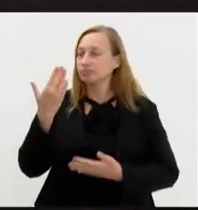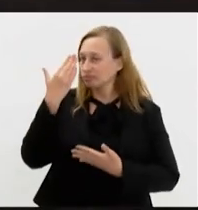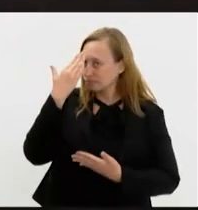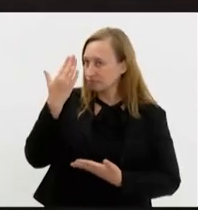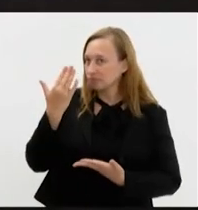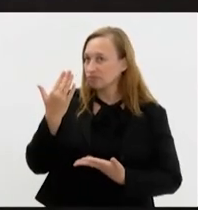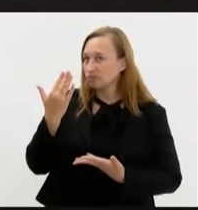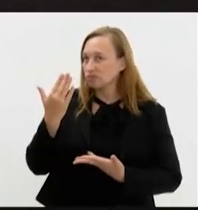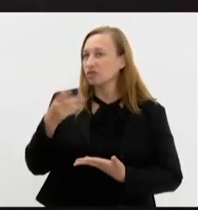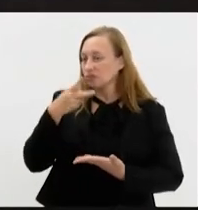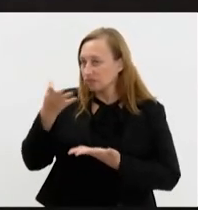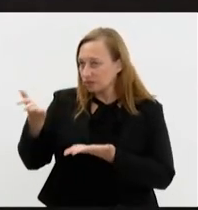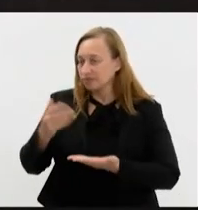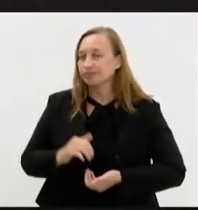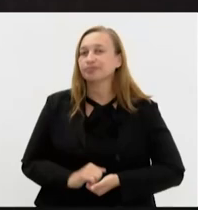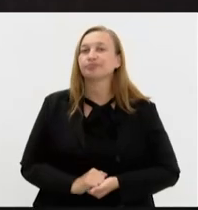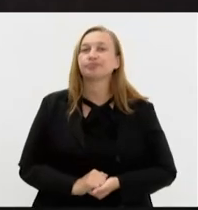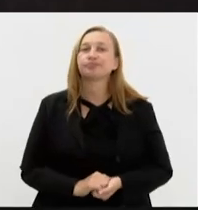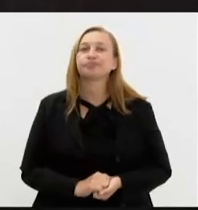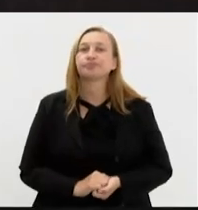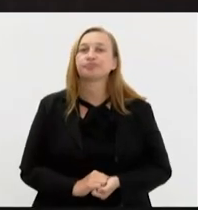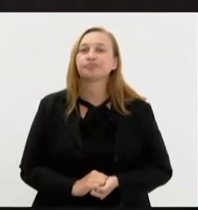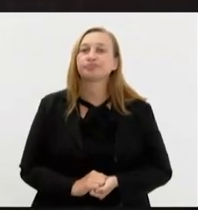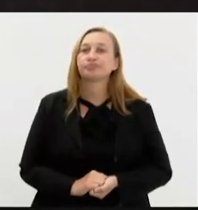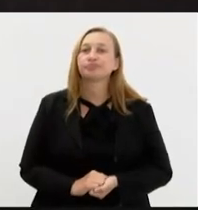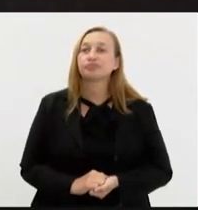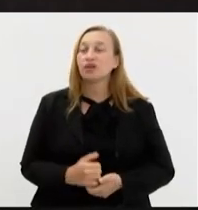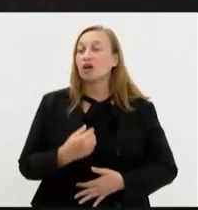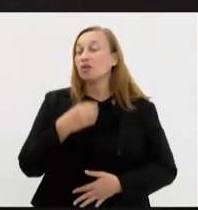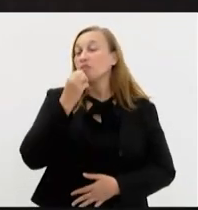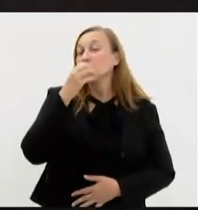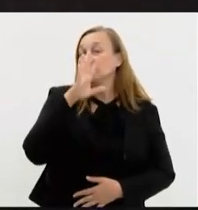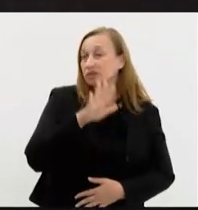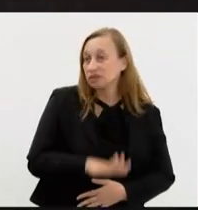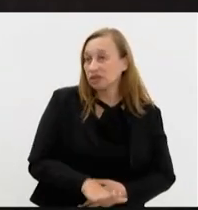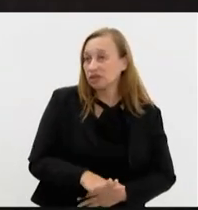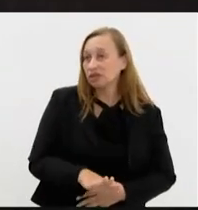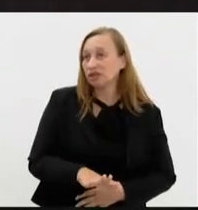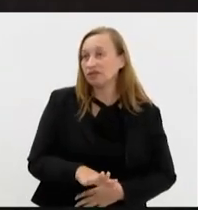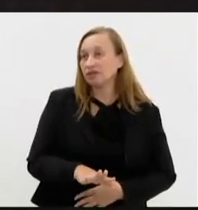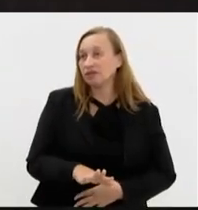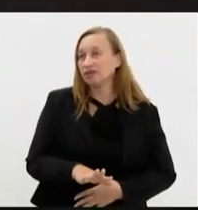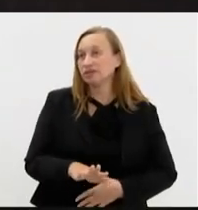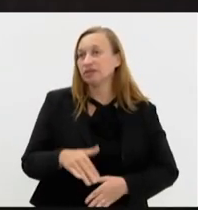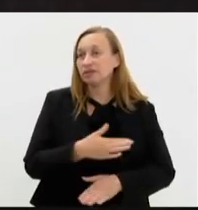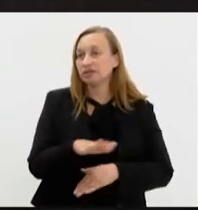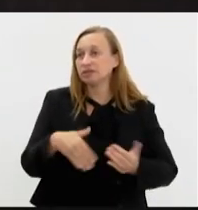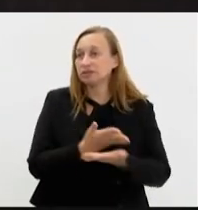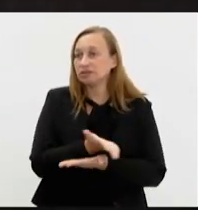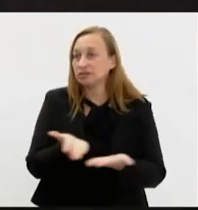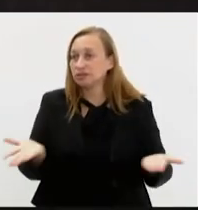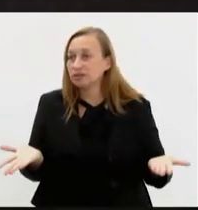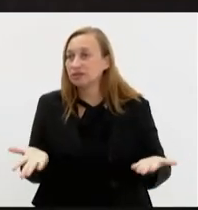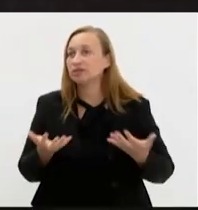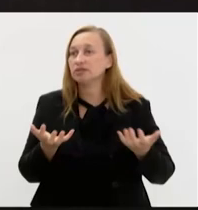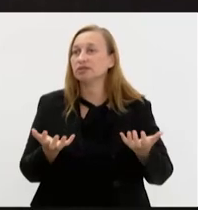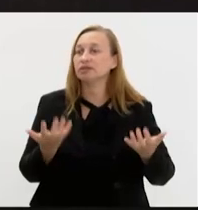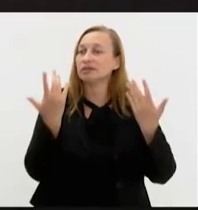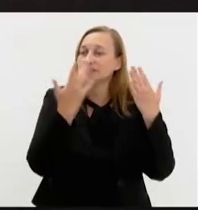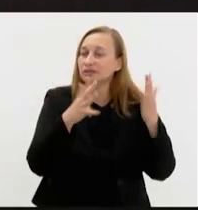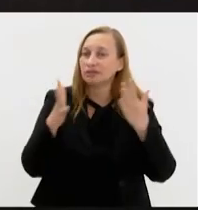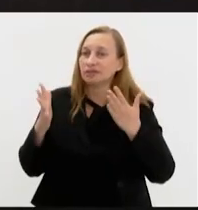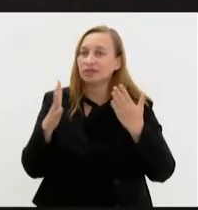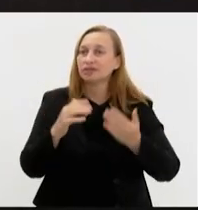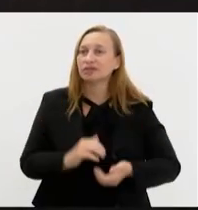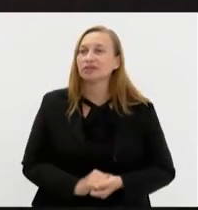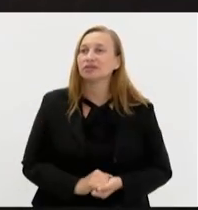a palavra meu muito boa tarde a todas e a todos quero cumprimentar primeiro lugar meus ilustres